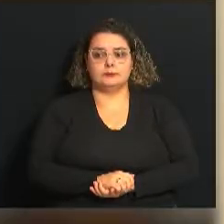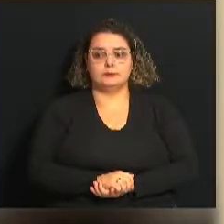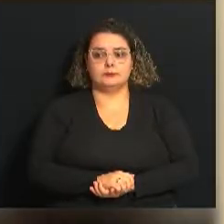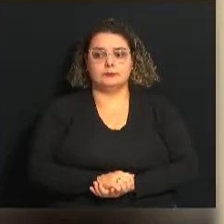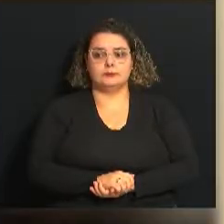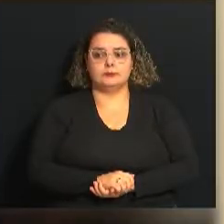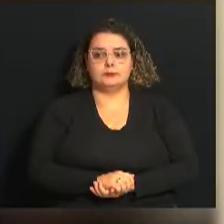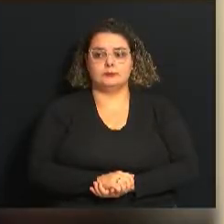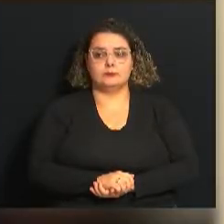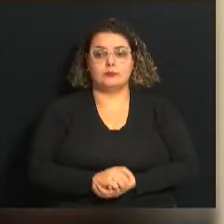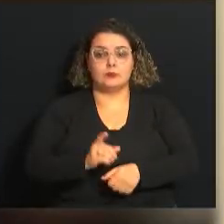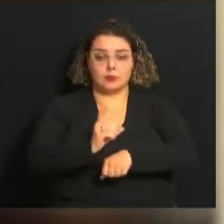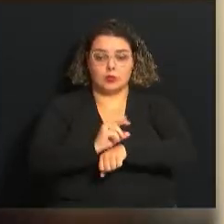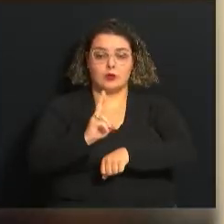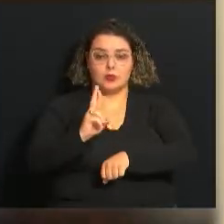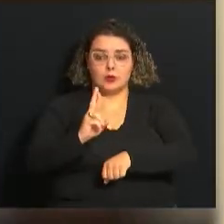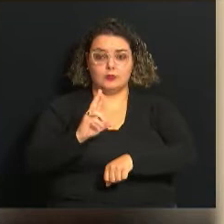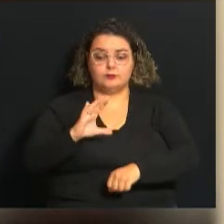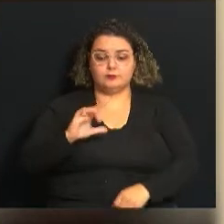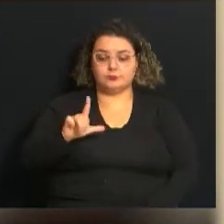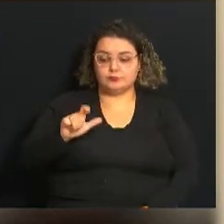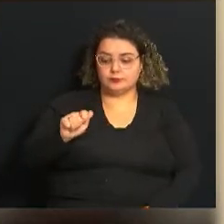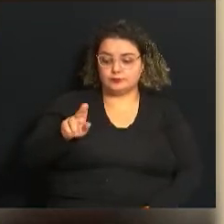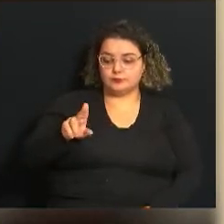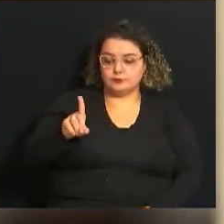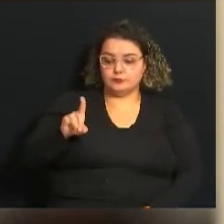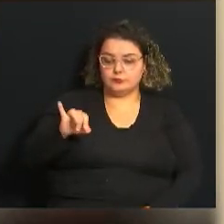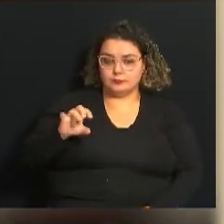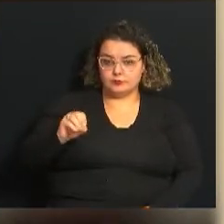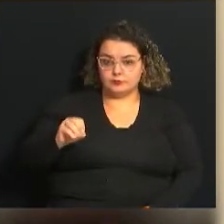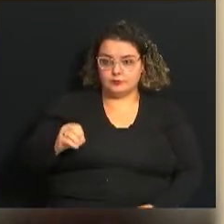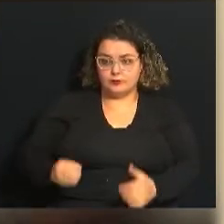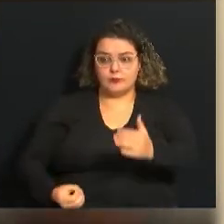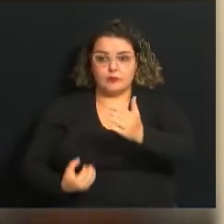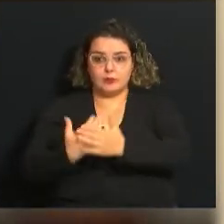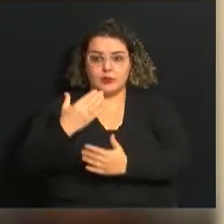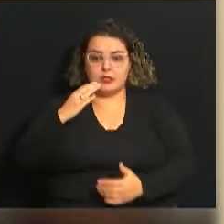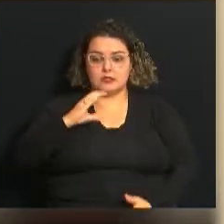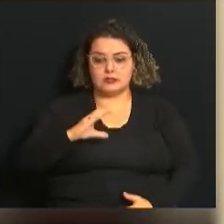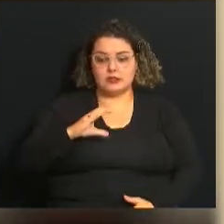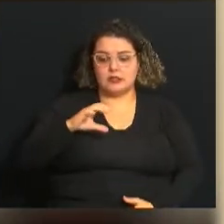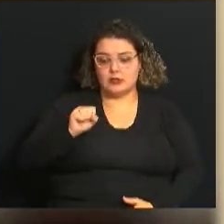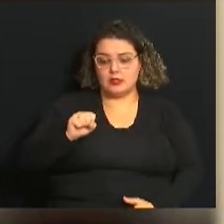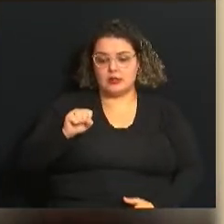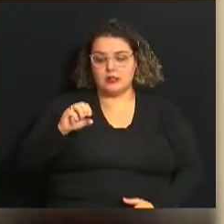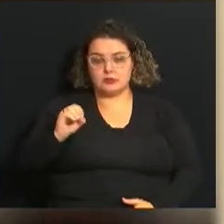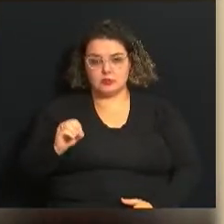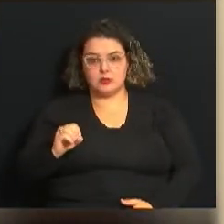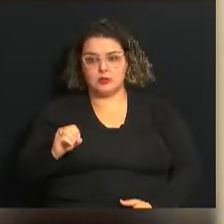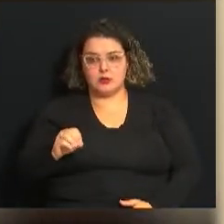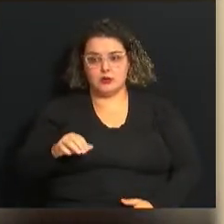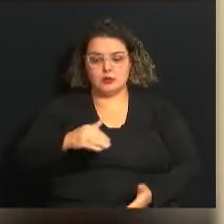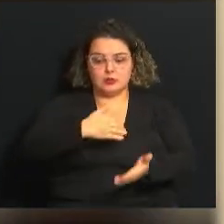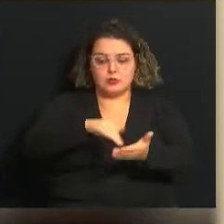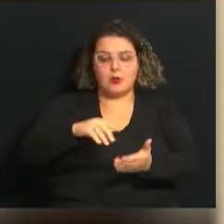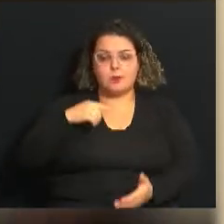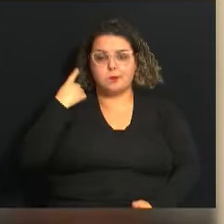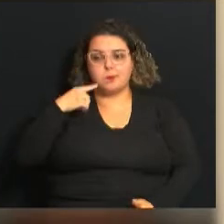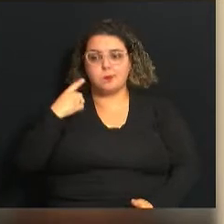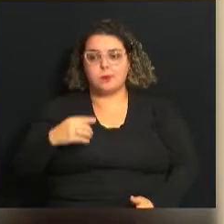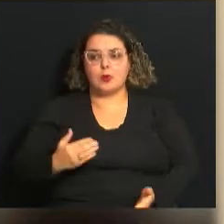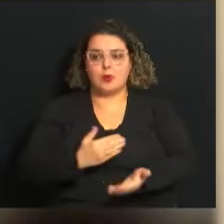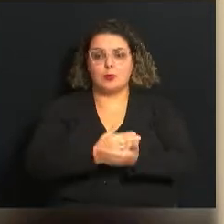Dr. Cláudio de Oliveira Santos é fundador do CSO, o Escritório de Advocacia, e iniciou sua carreira em Direito